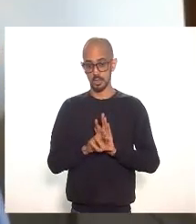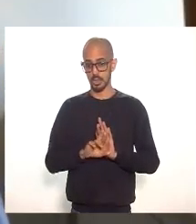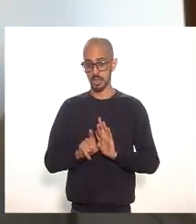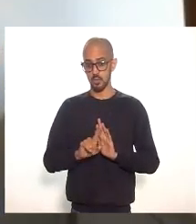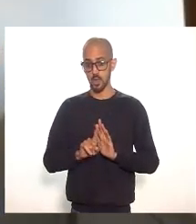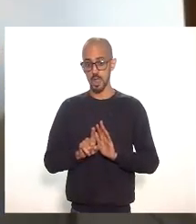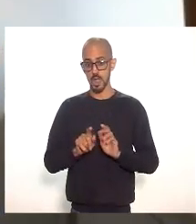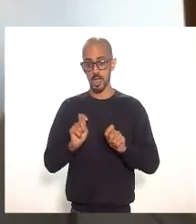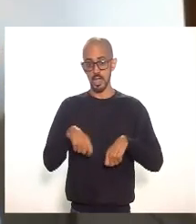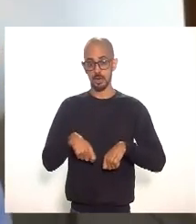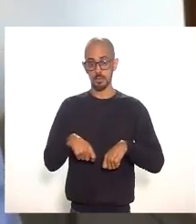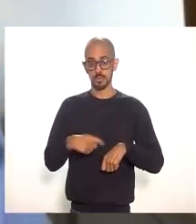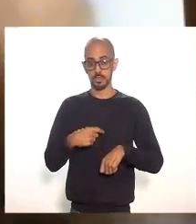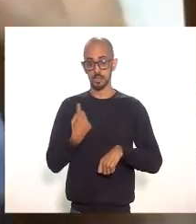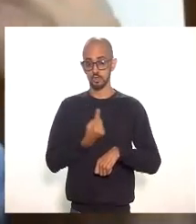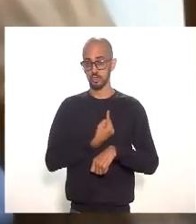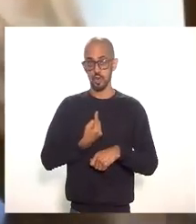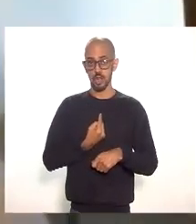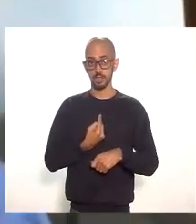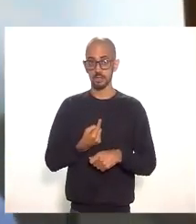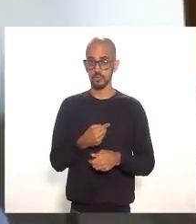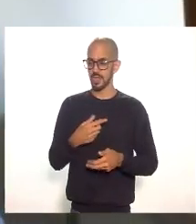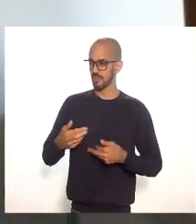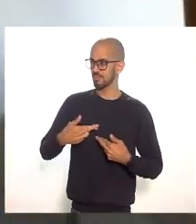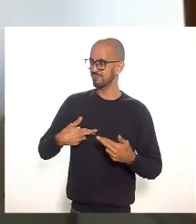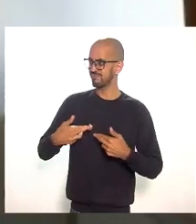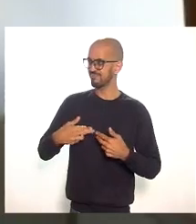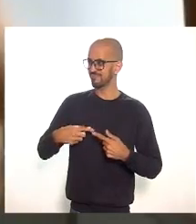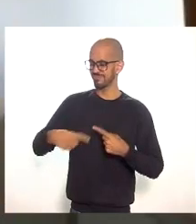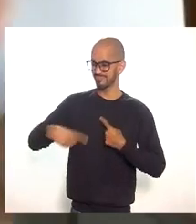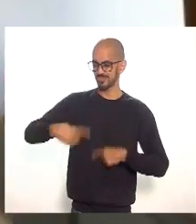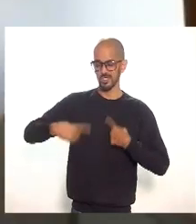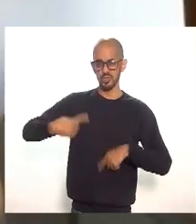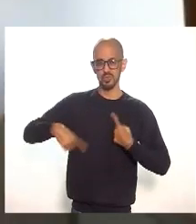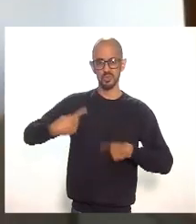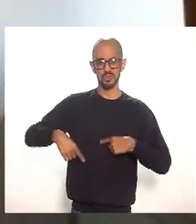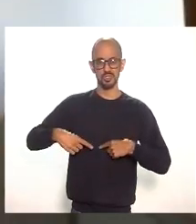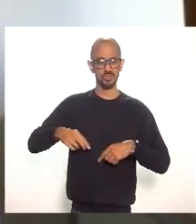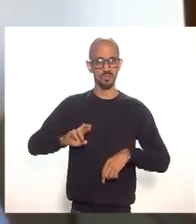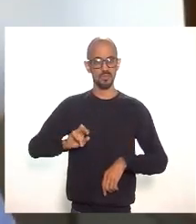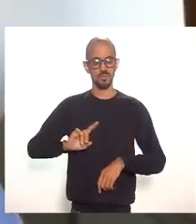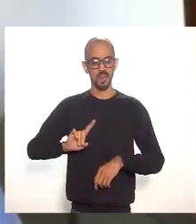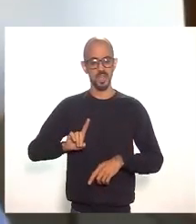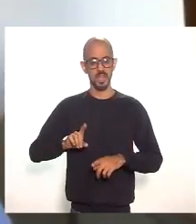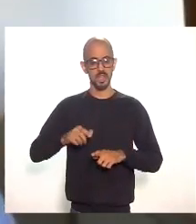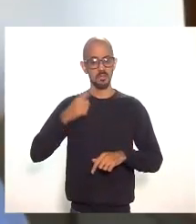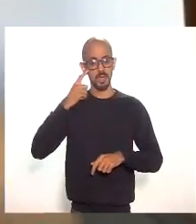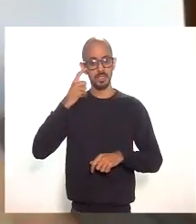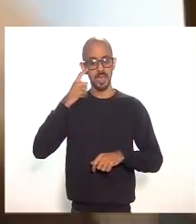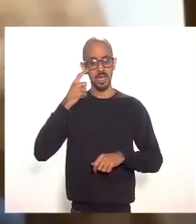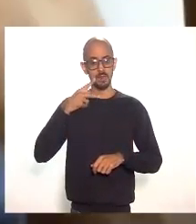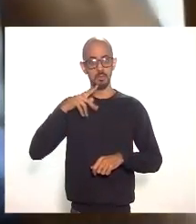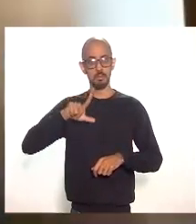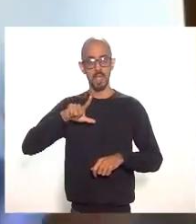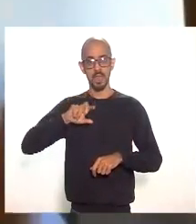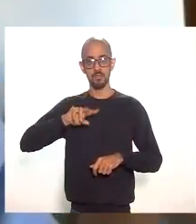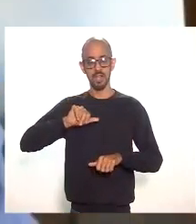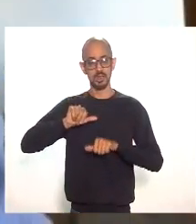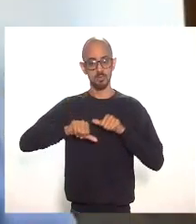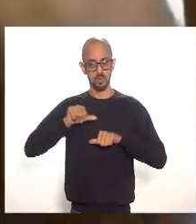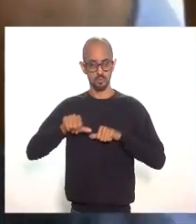né, esse fervor por achar que, através desse projeto de lei, alguma coisa vai ser